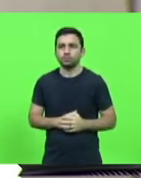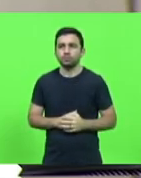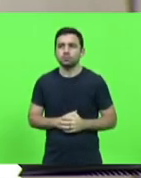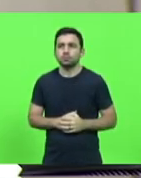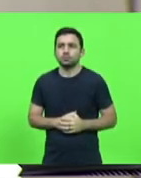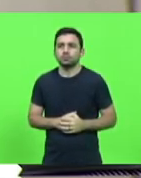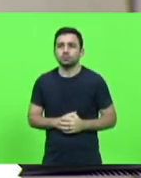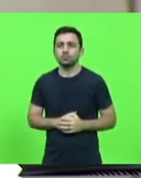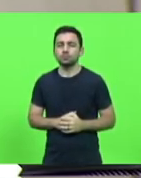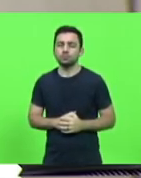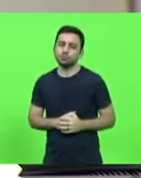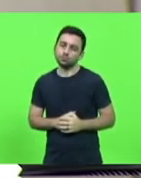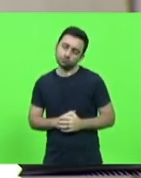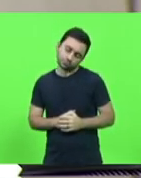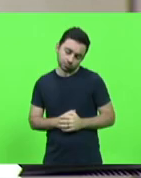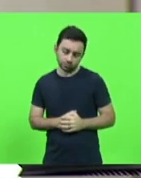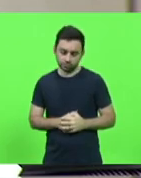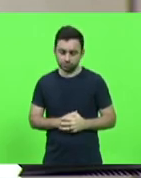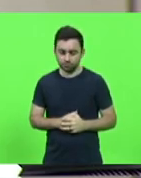Pois não?